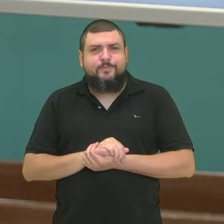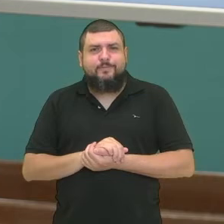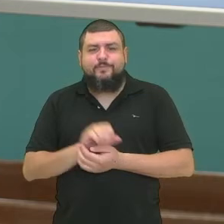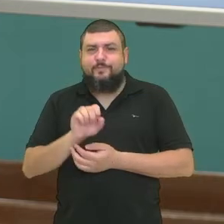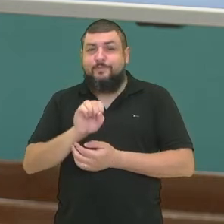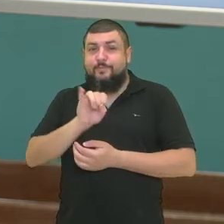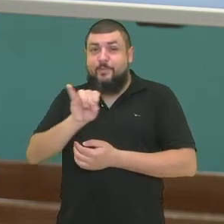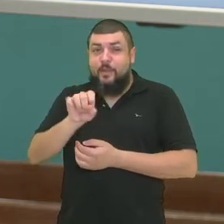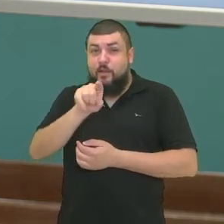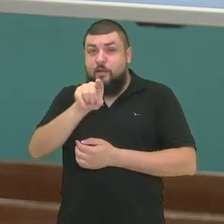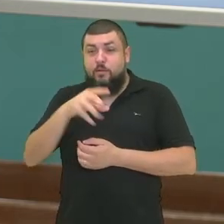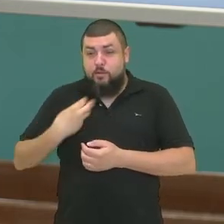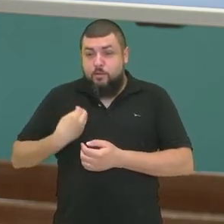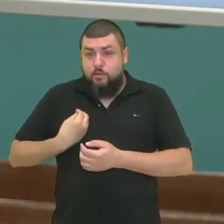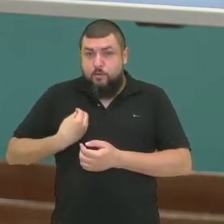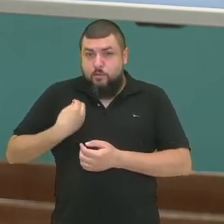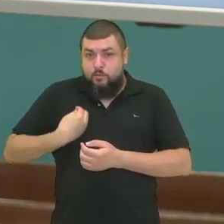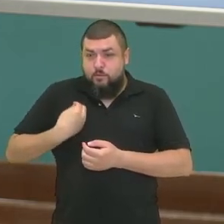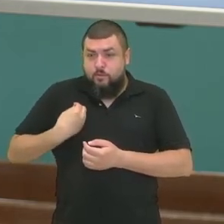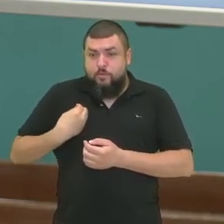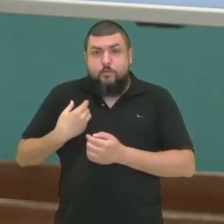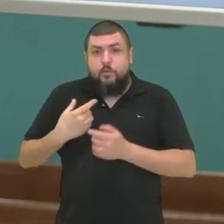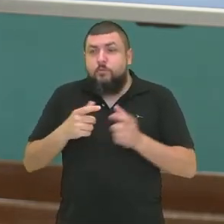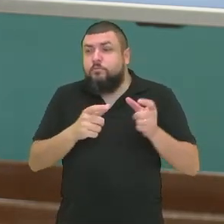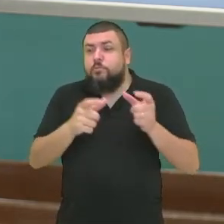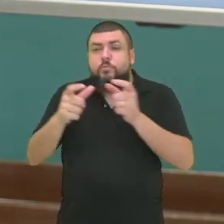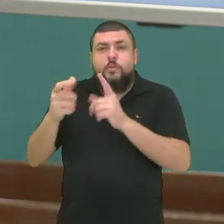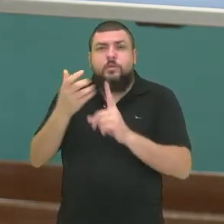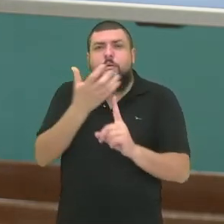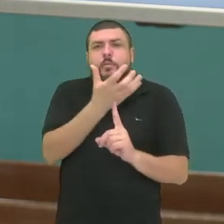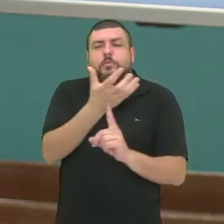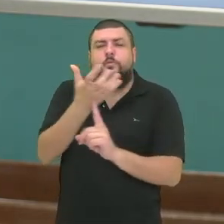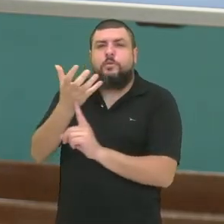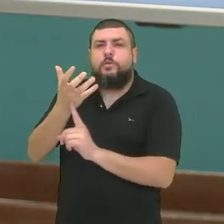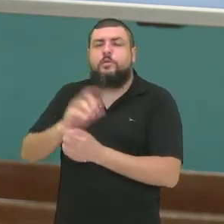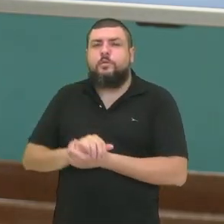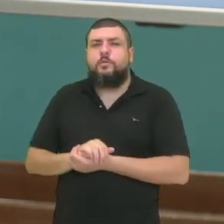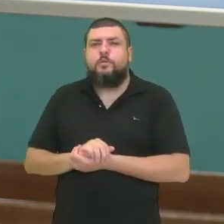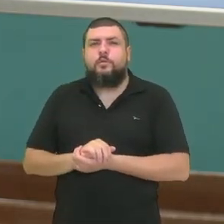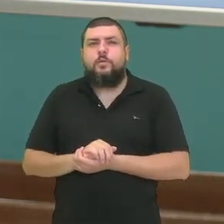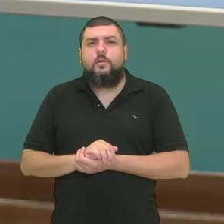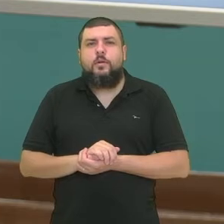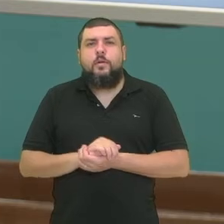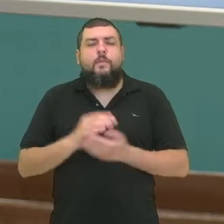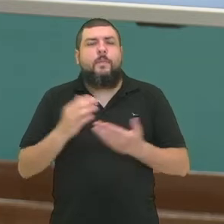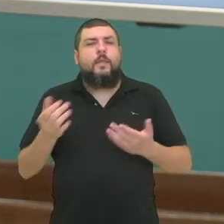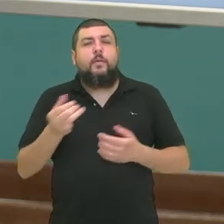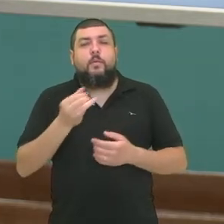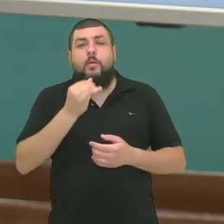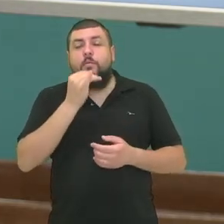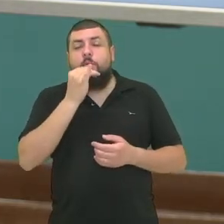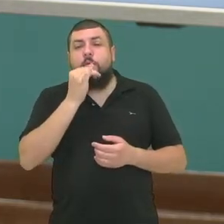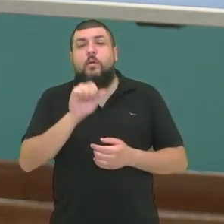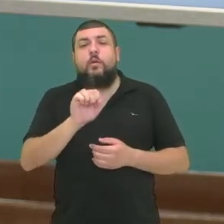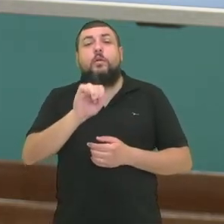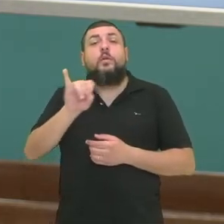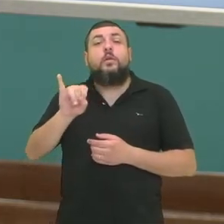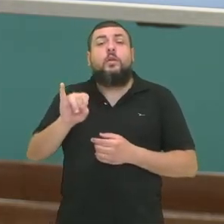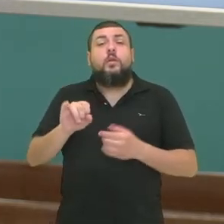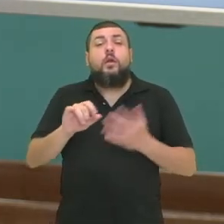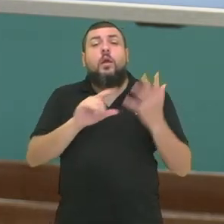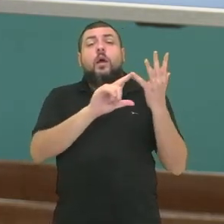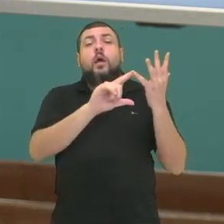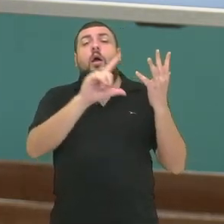em uma dessas regiões aí, né, caracterize essa região aí, né, quanto, por exemplo, né, se tem folhas largas ou